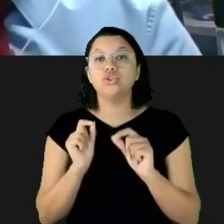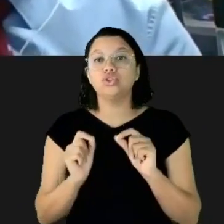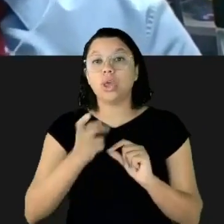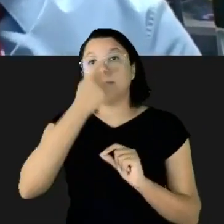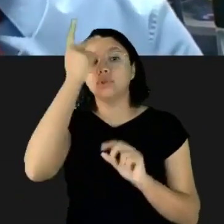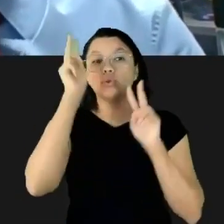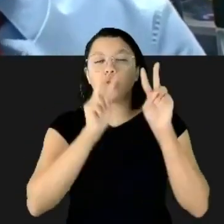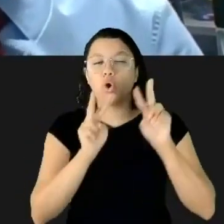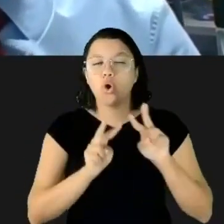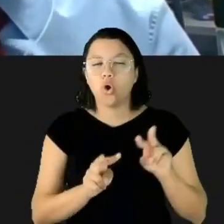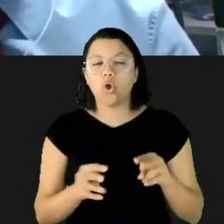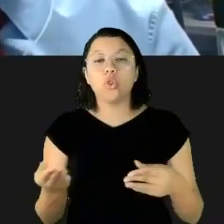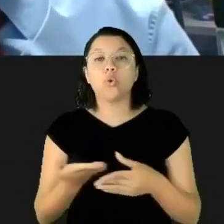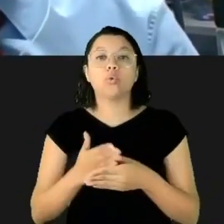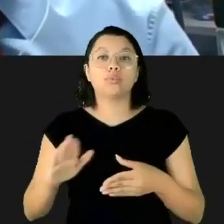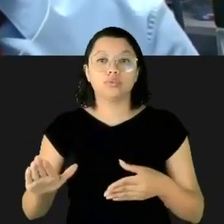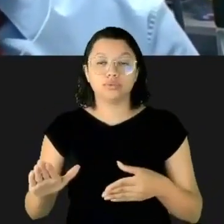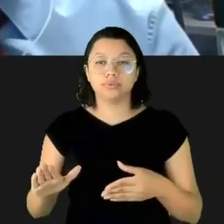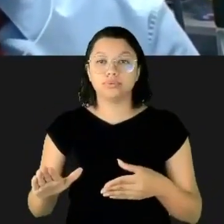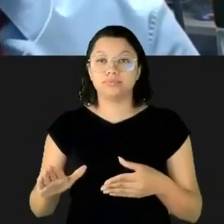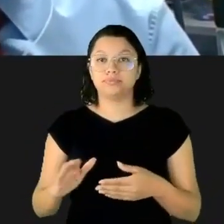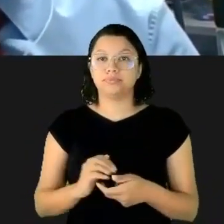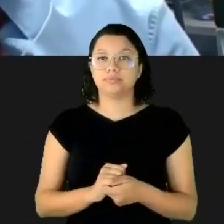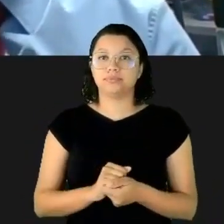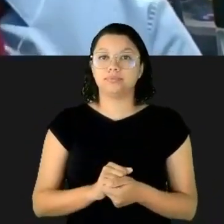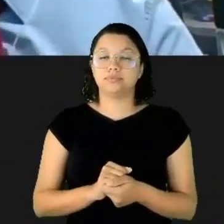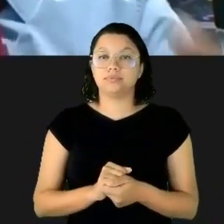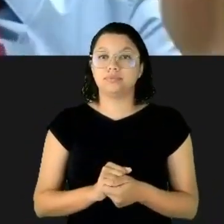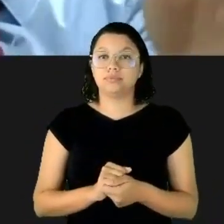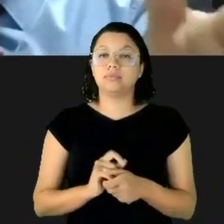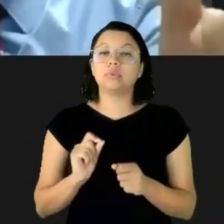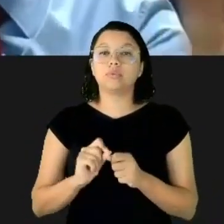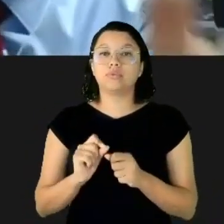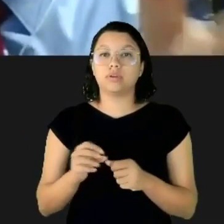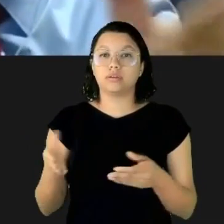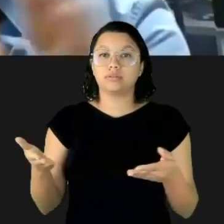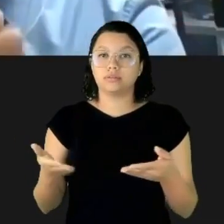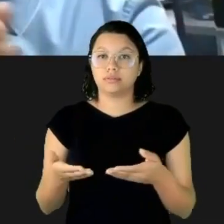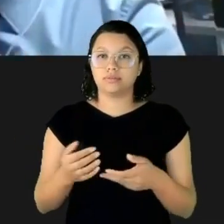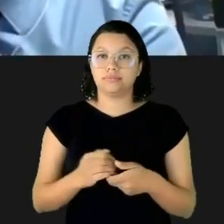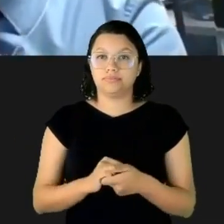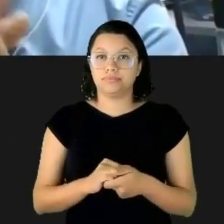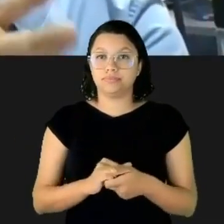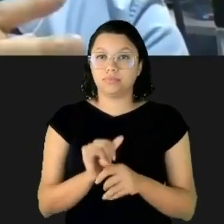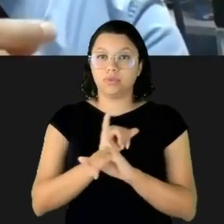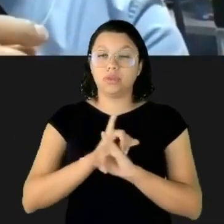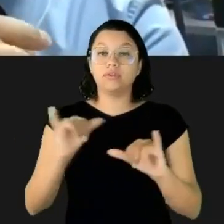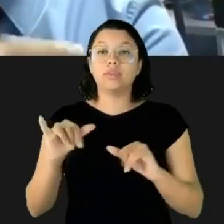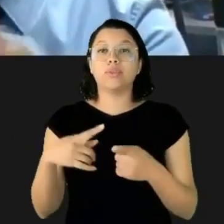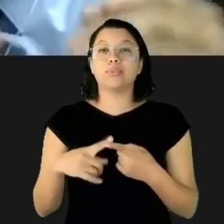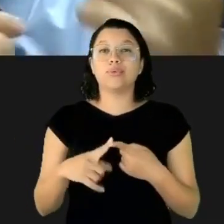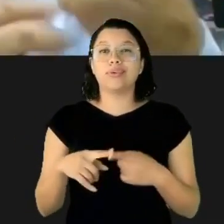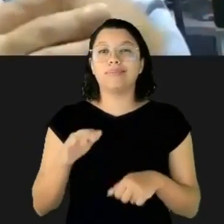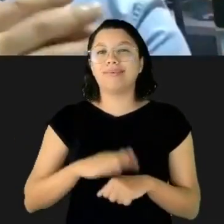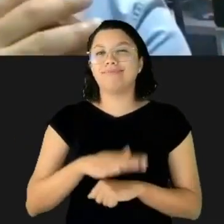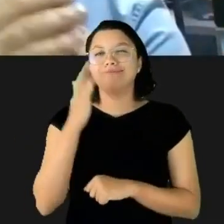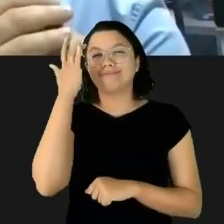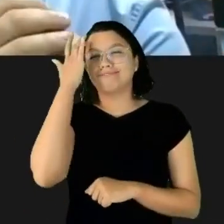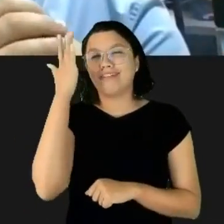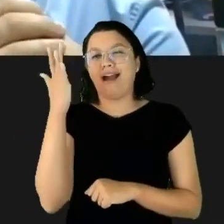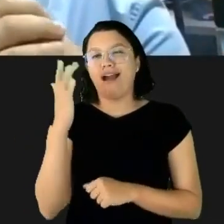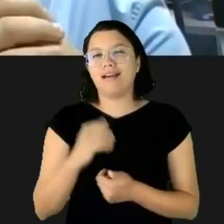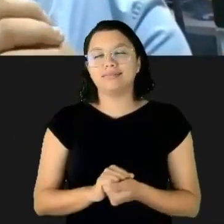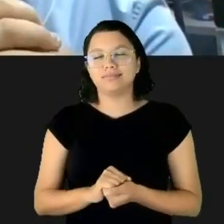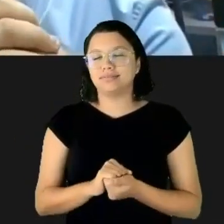de que quem olhou o processo é e faça essa essa recomendação porque fica muito